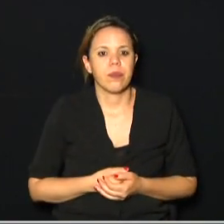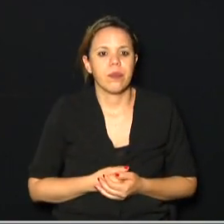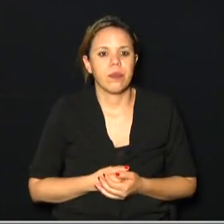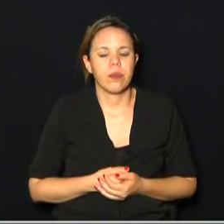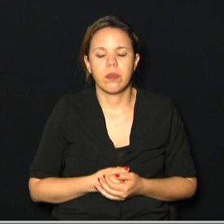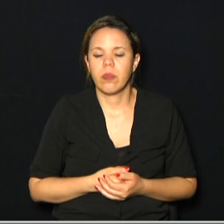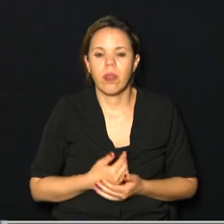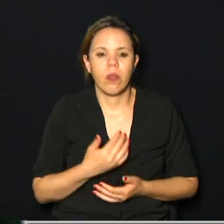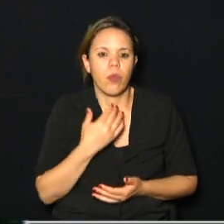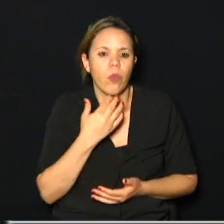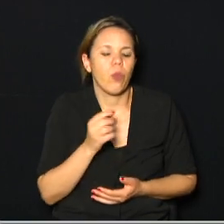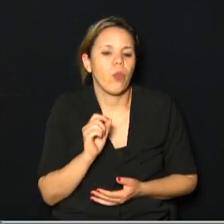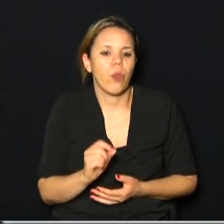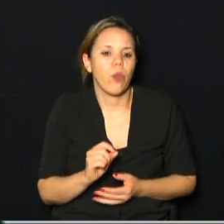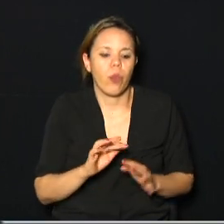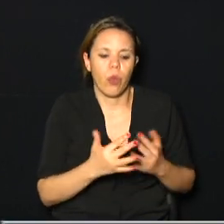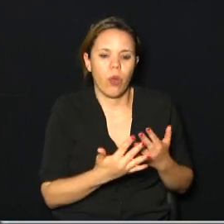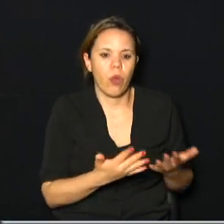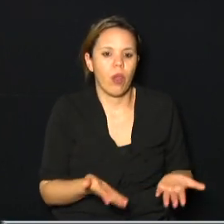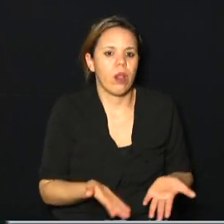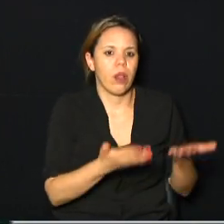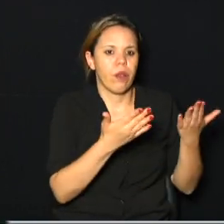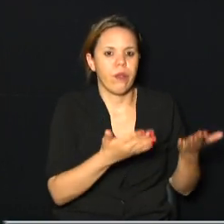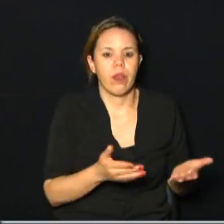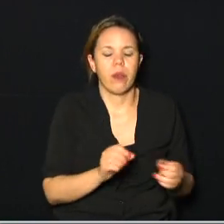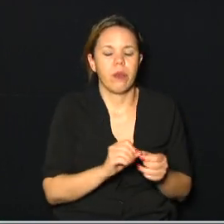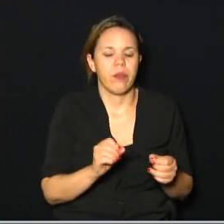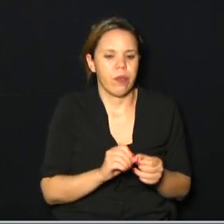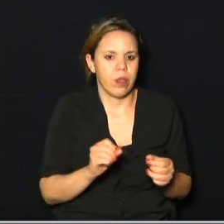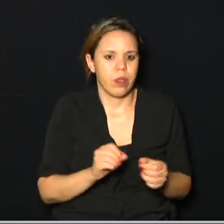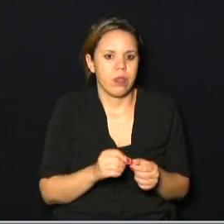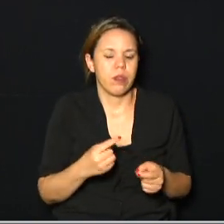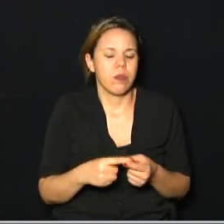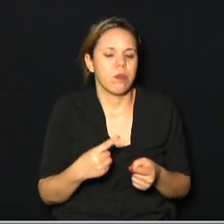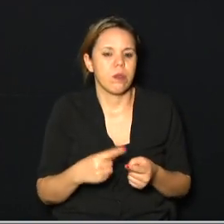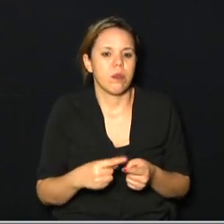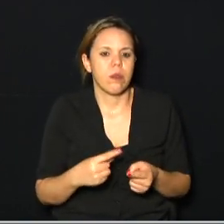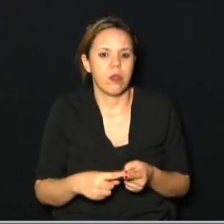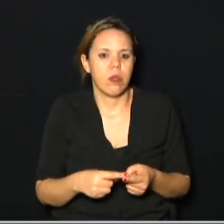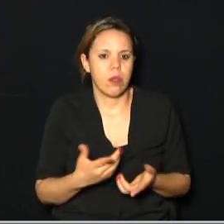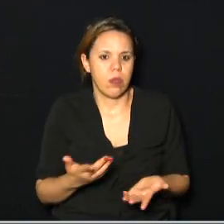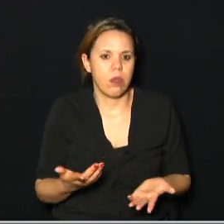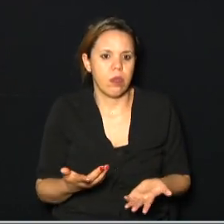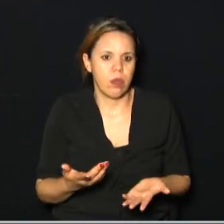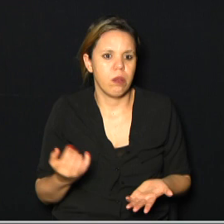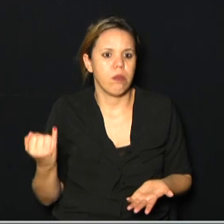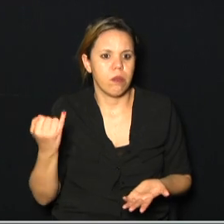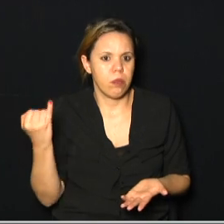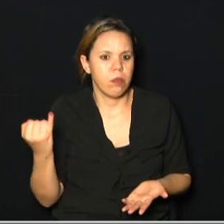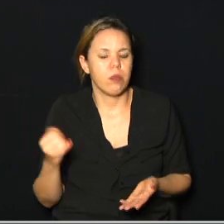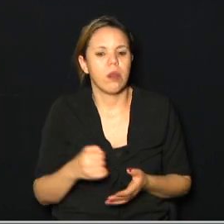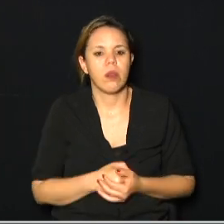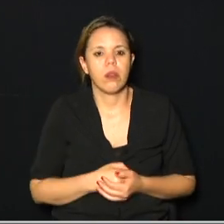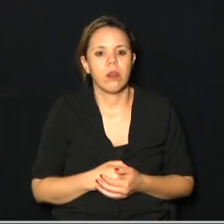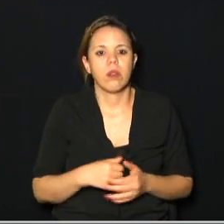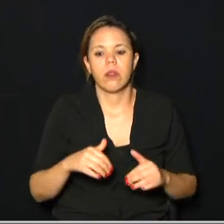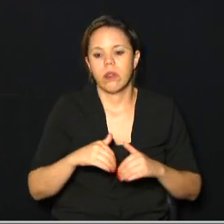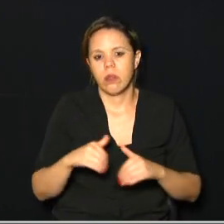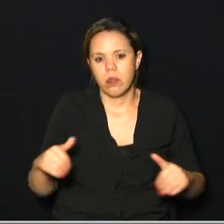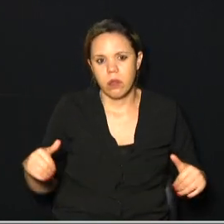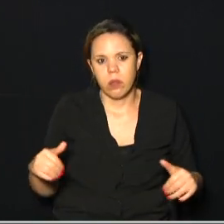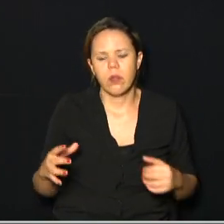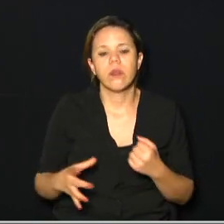não justifica a quarentena não levar a fazer, né? Tem que ir, né, doutora? Estão separados,